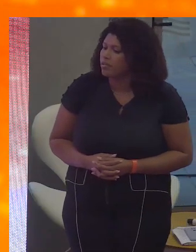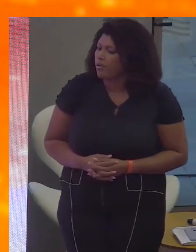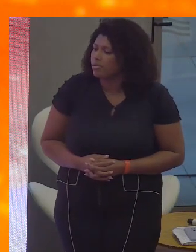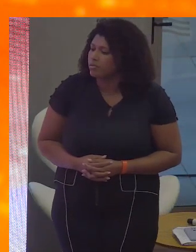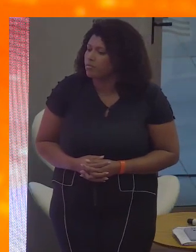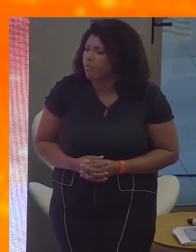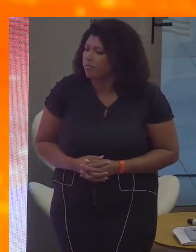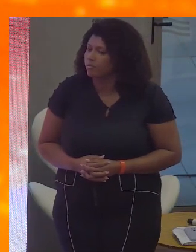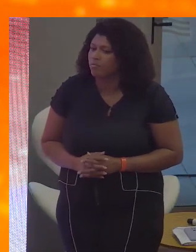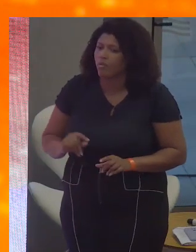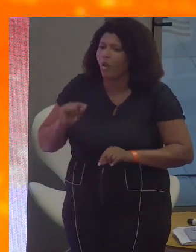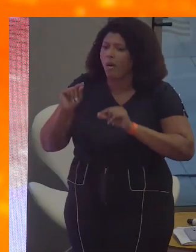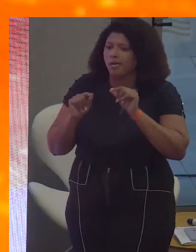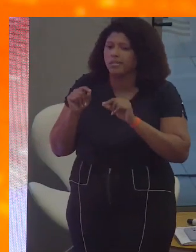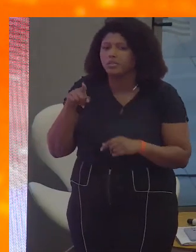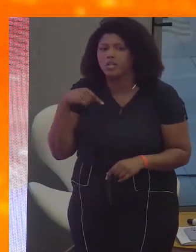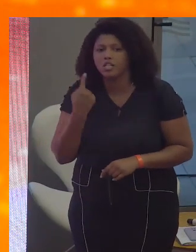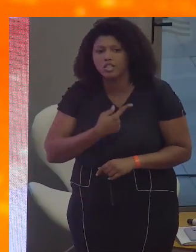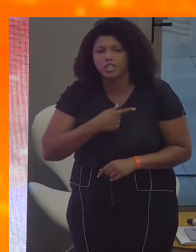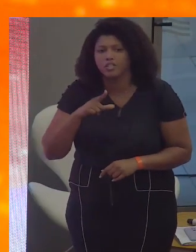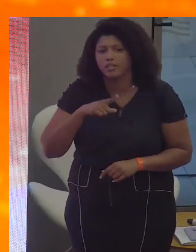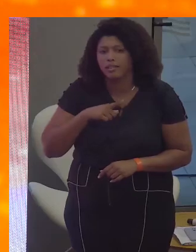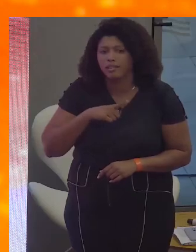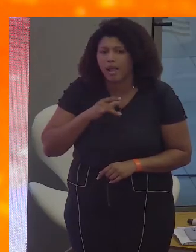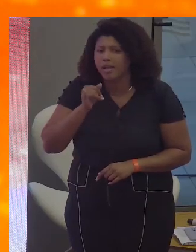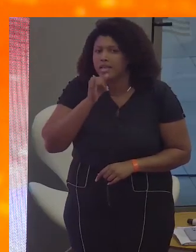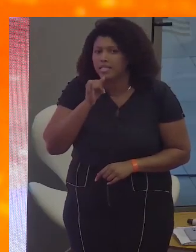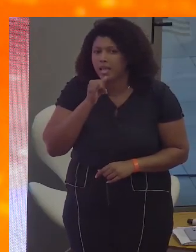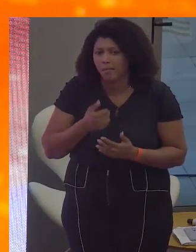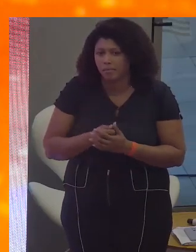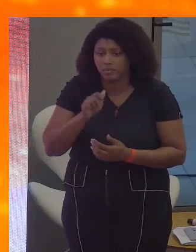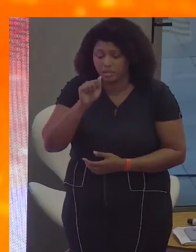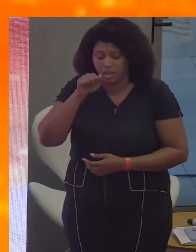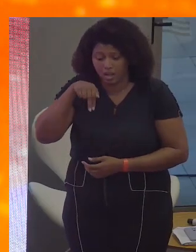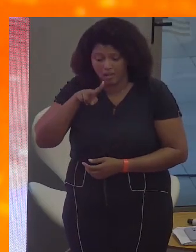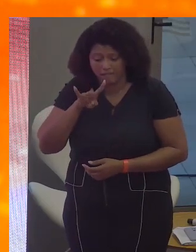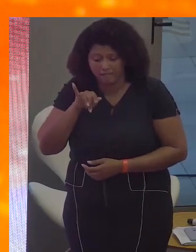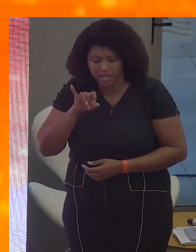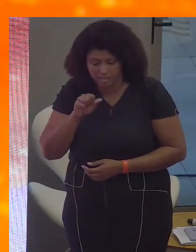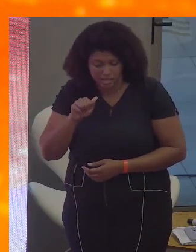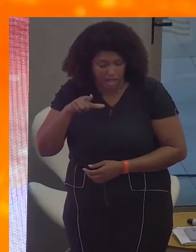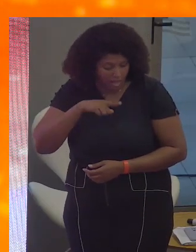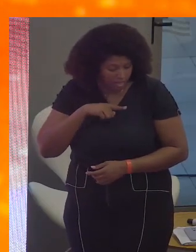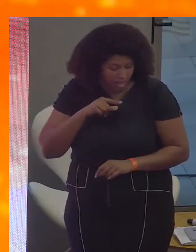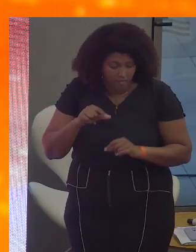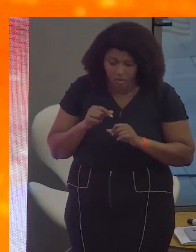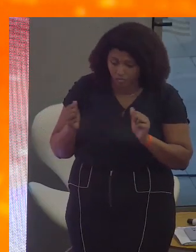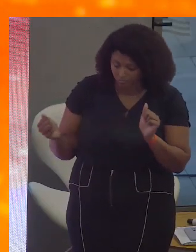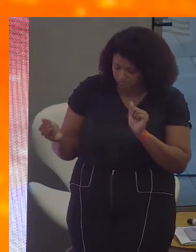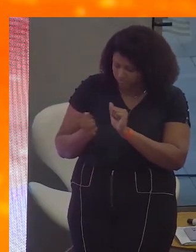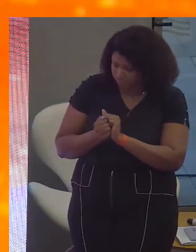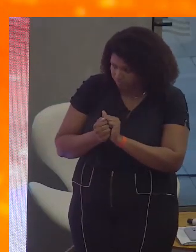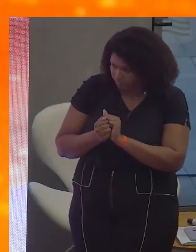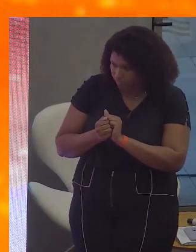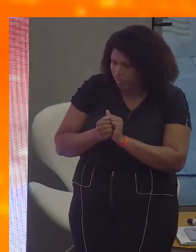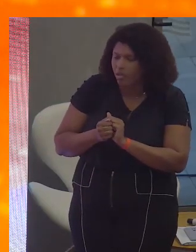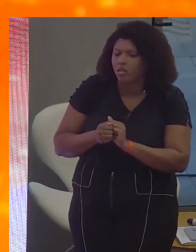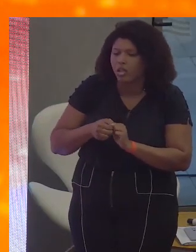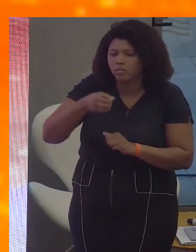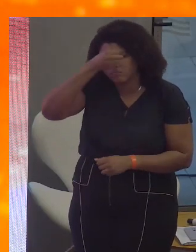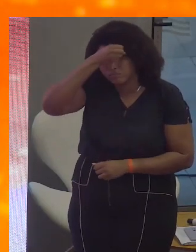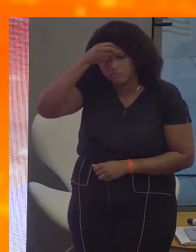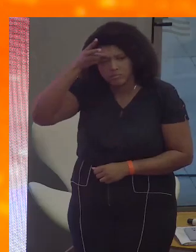O que a gente tem, por exemplo, a Anvisa teve uma ação conjunta com os órgãos de vigilância estadual e municipal,